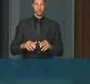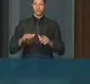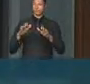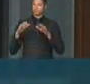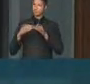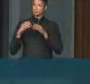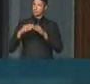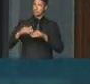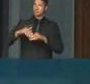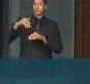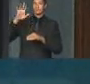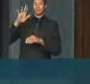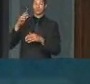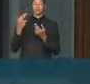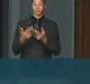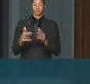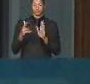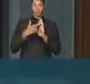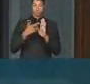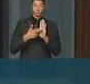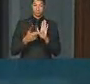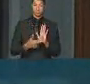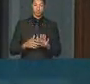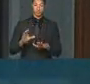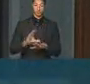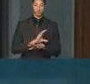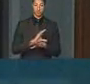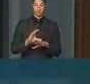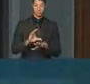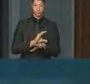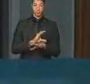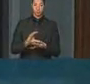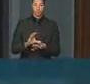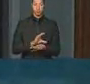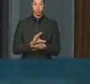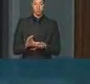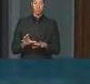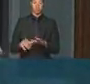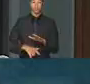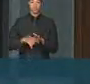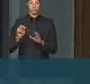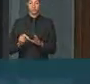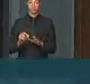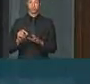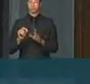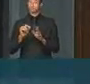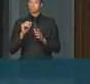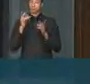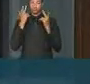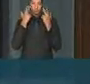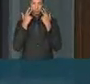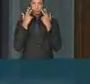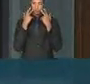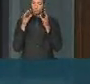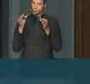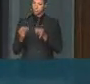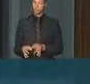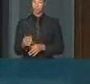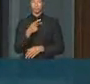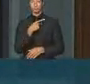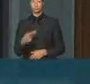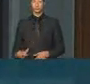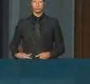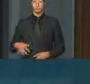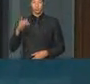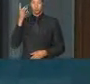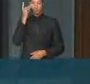maioria segundo as regras constitucionais em eleições limpas a presidenta